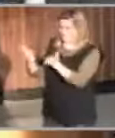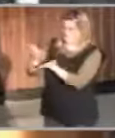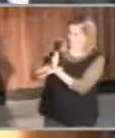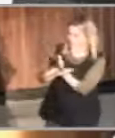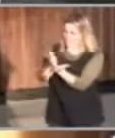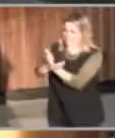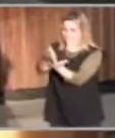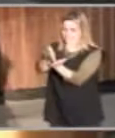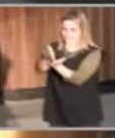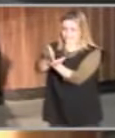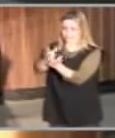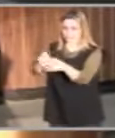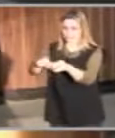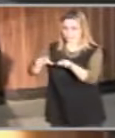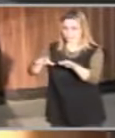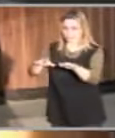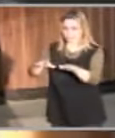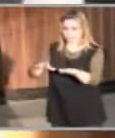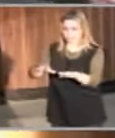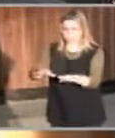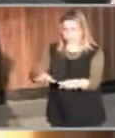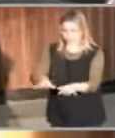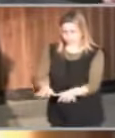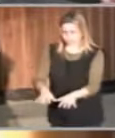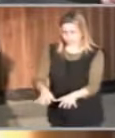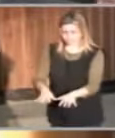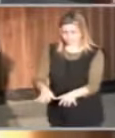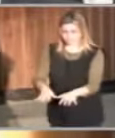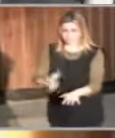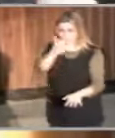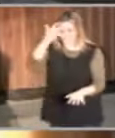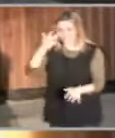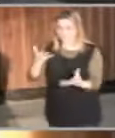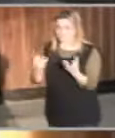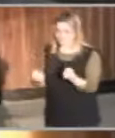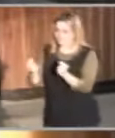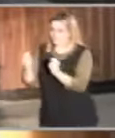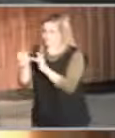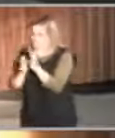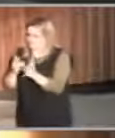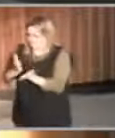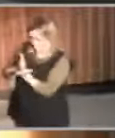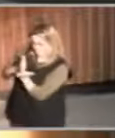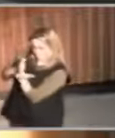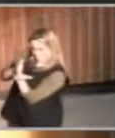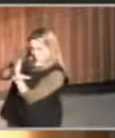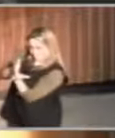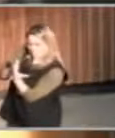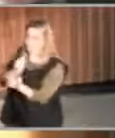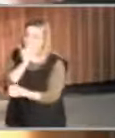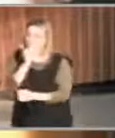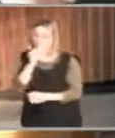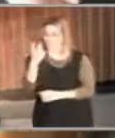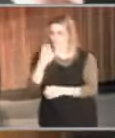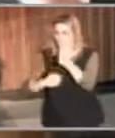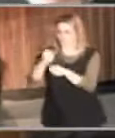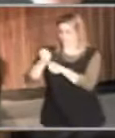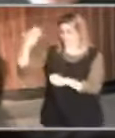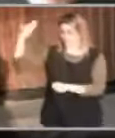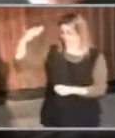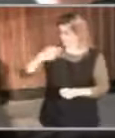do avivamento não viveu a mesma paixão da geração anterior. Há dois anos atrás eu estive na